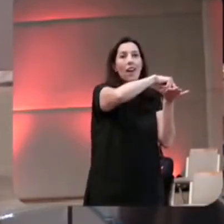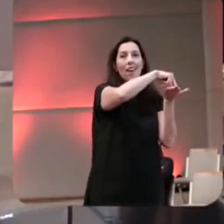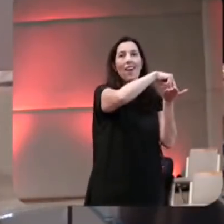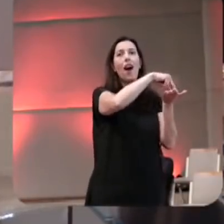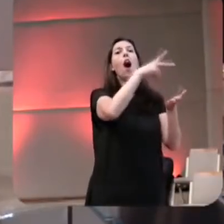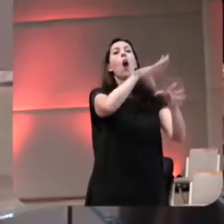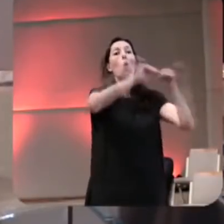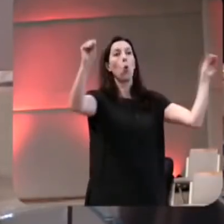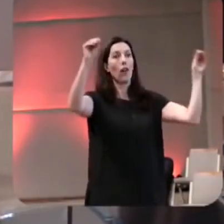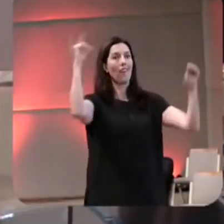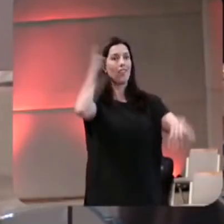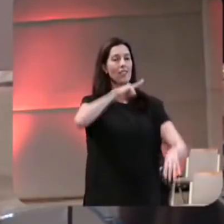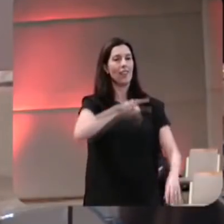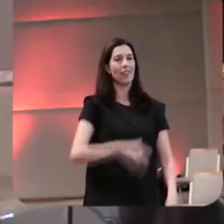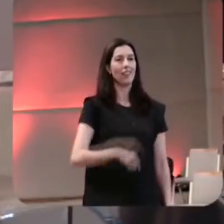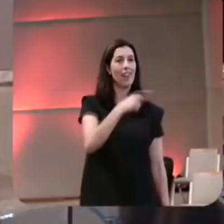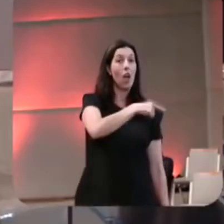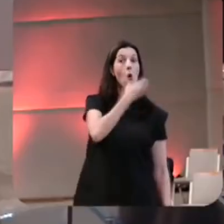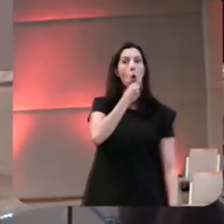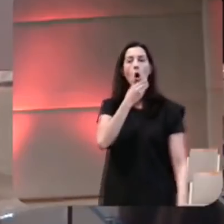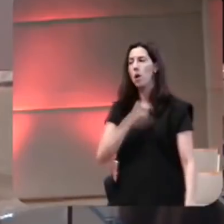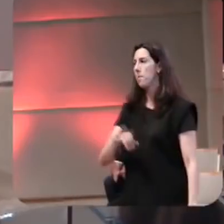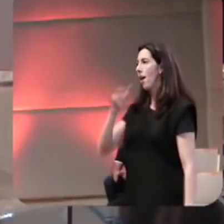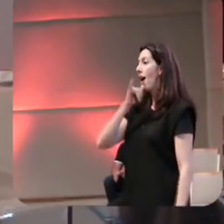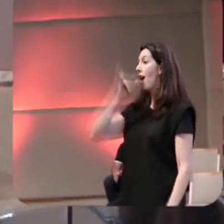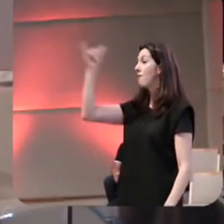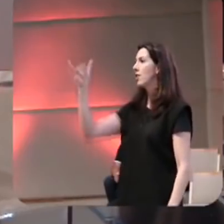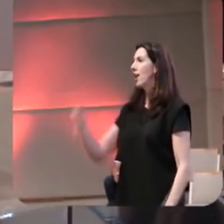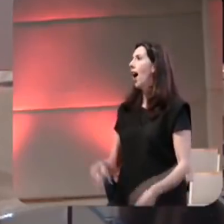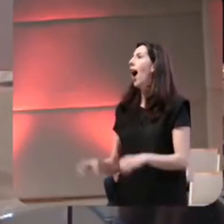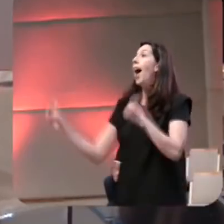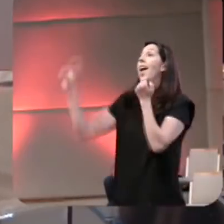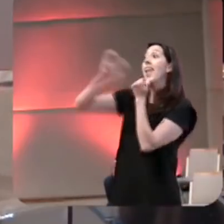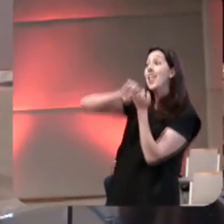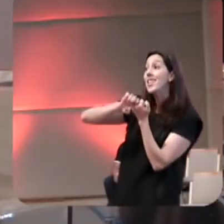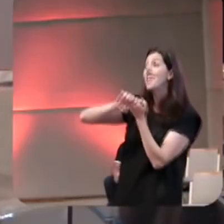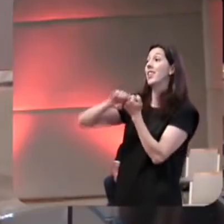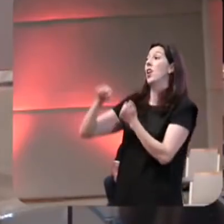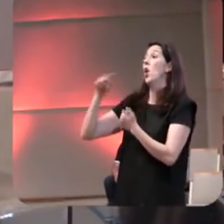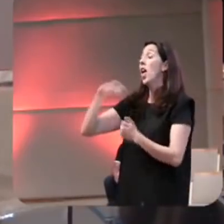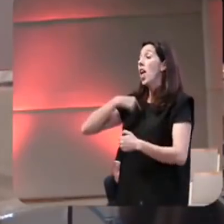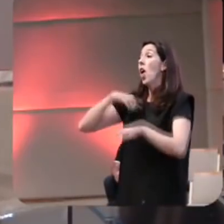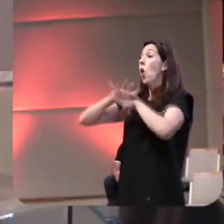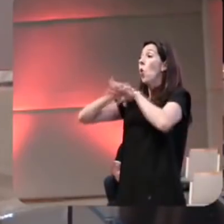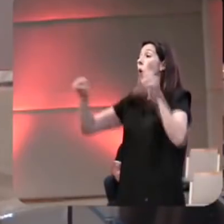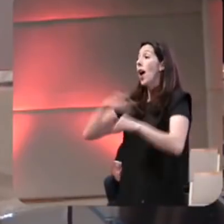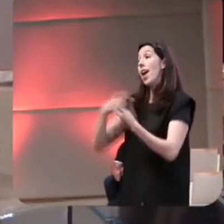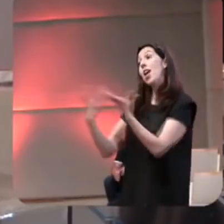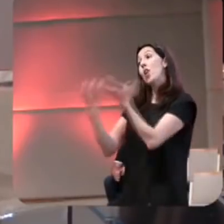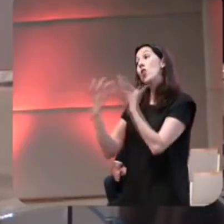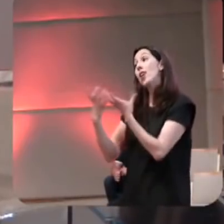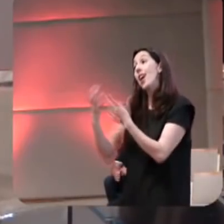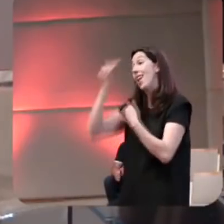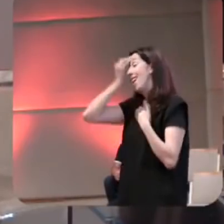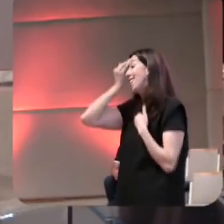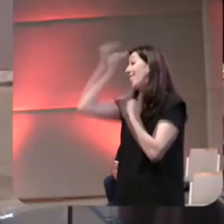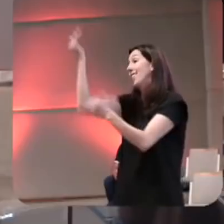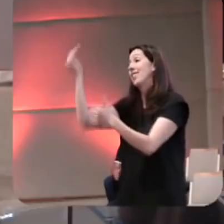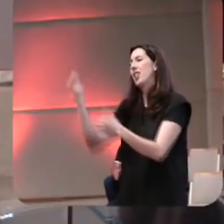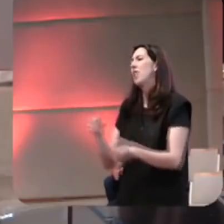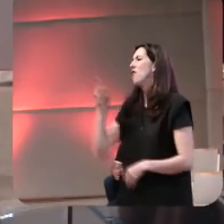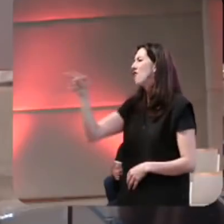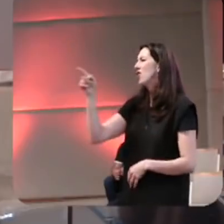recado para Eliseu, e diz assim: Eliseu, eu fui curado, e eu queria agradecer, então pede o